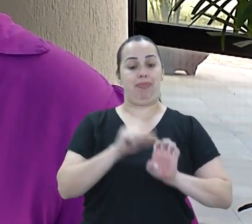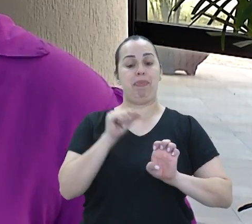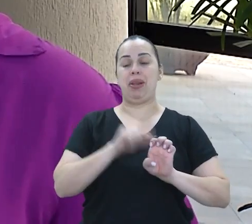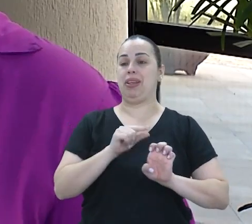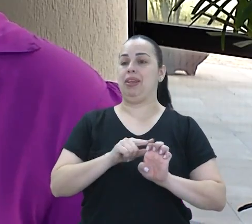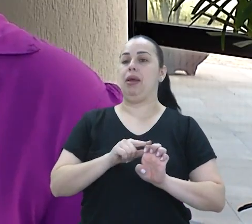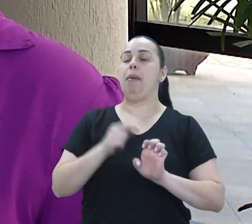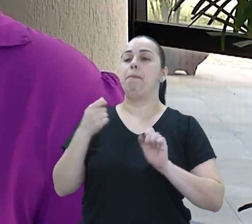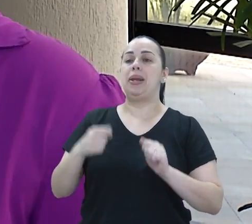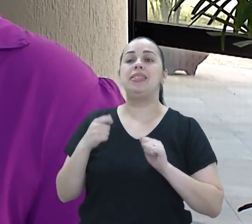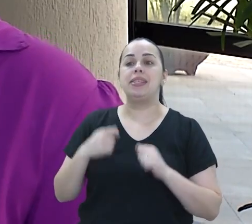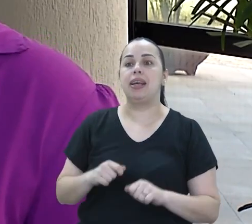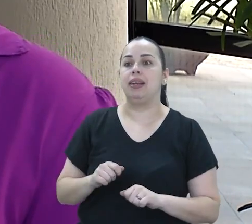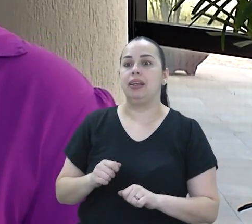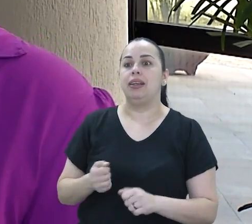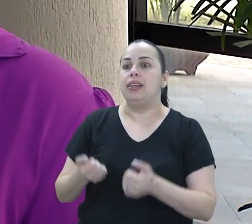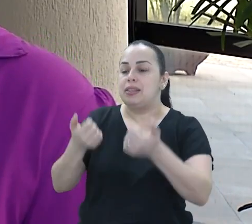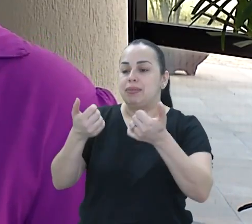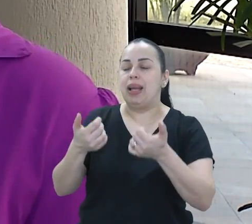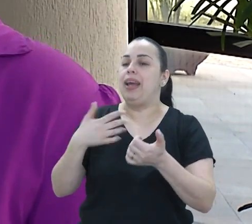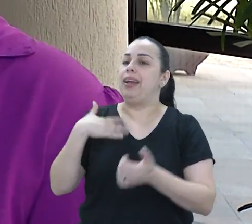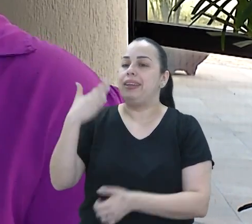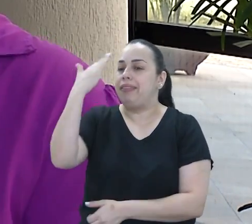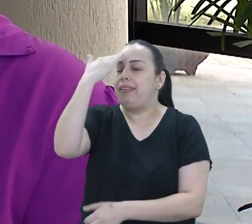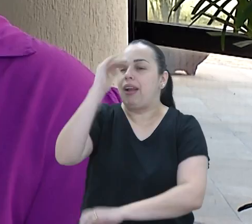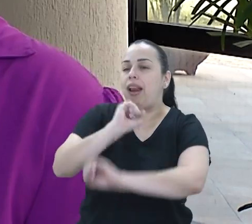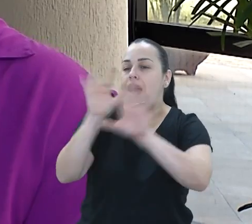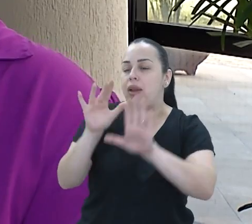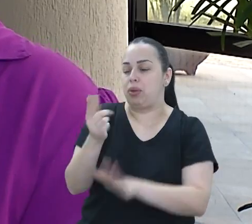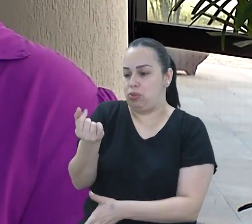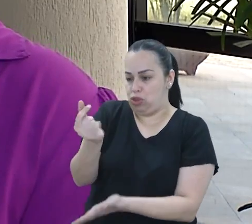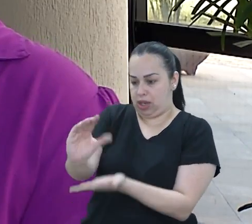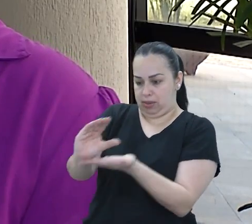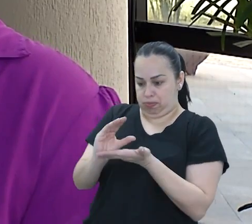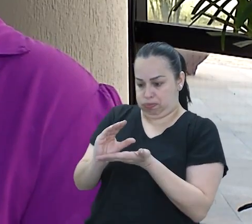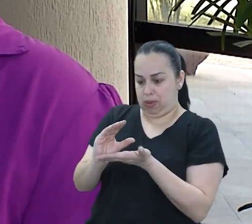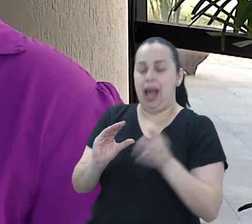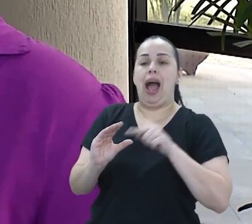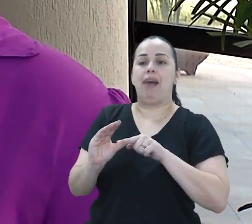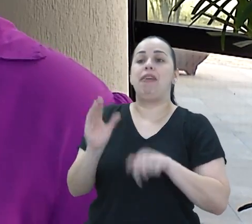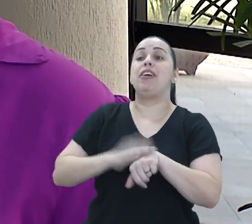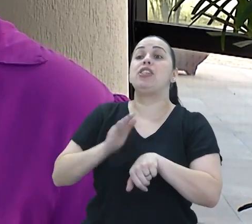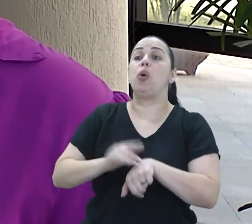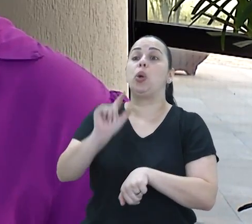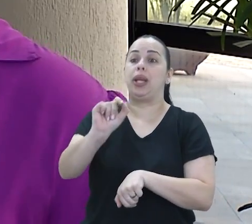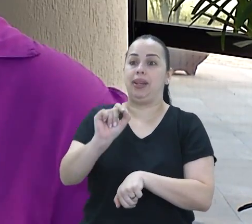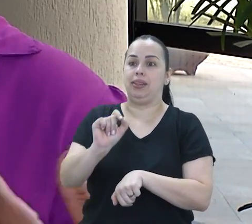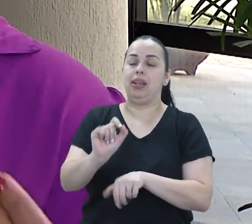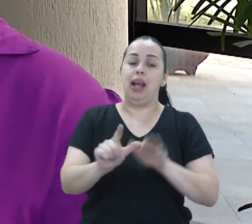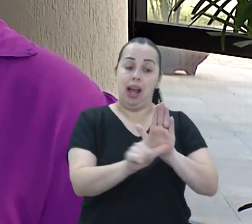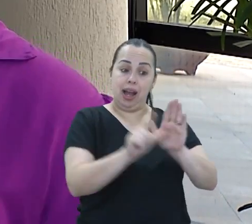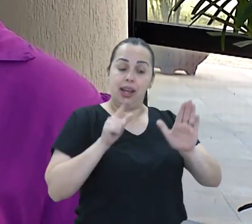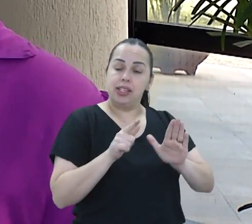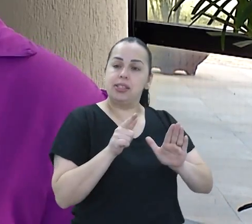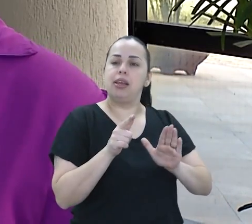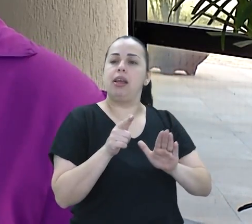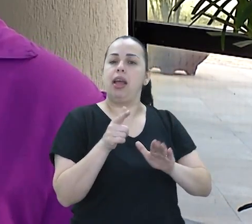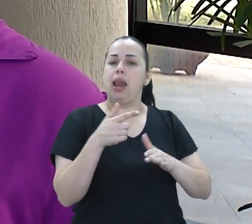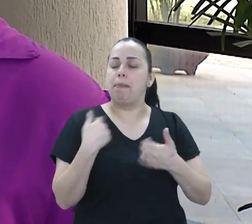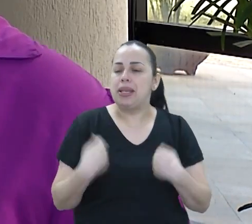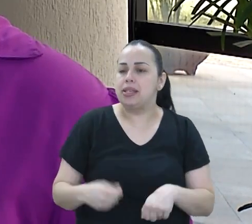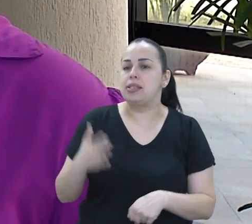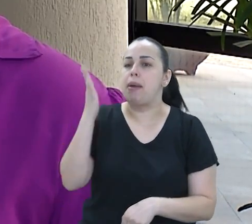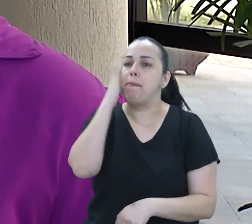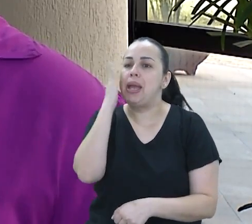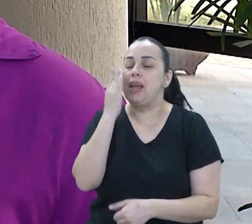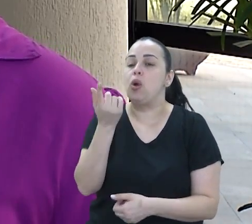empreendedora tenha um objetivo muito claro com esse dinheiro para que ele não vire uma bola de neve. Então, antes dela procurar, dela